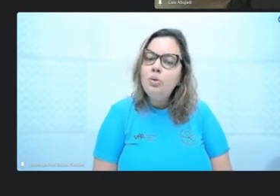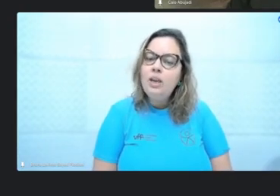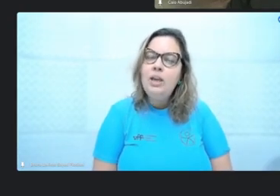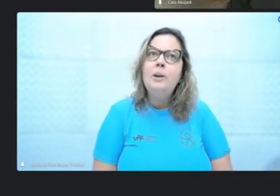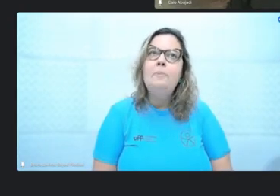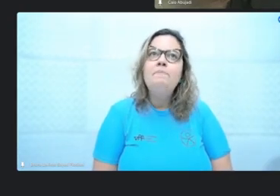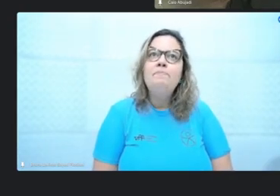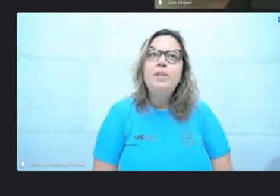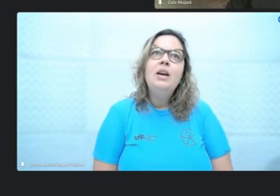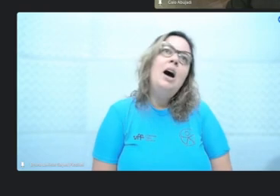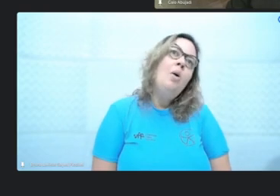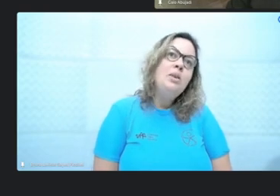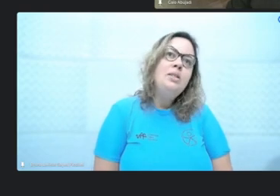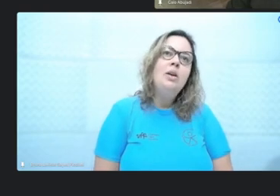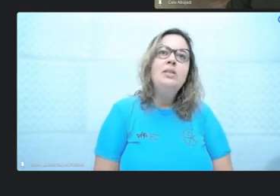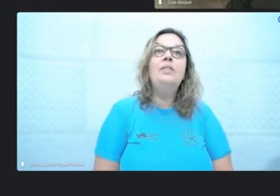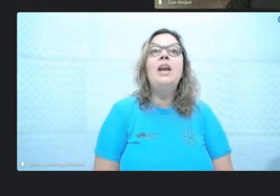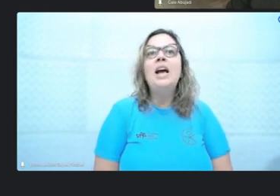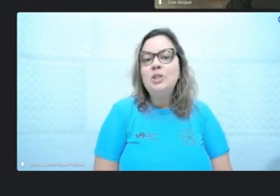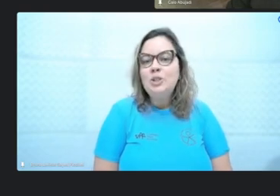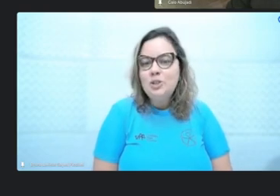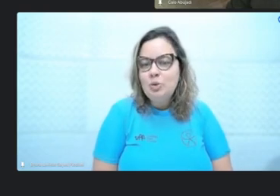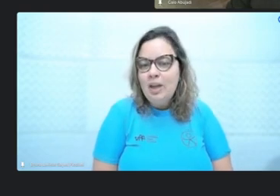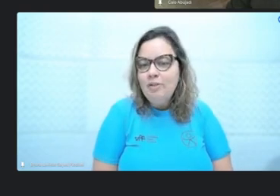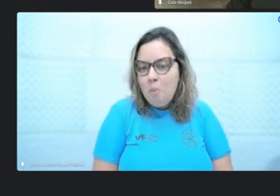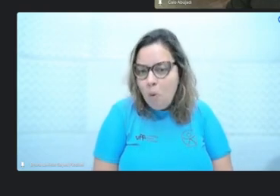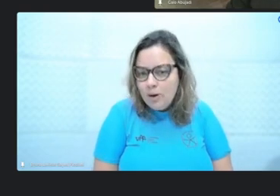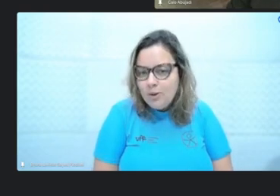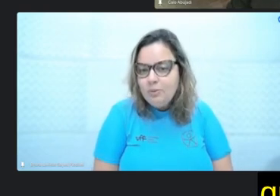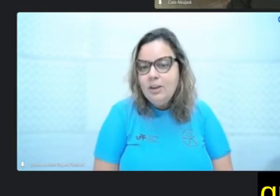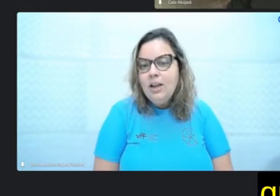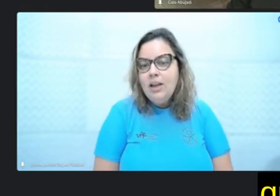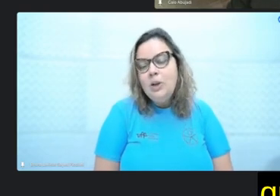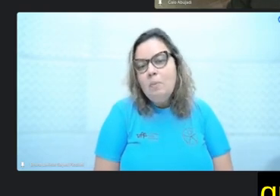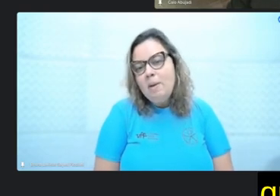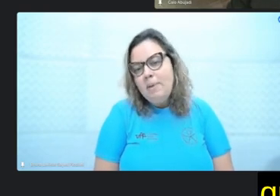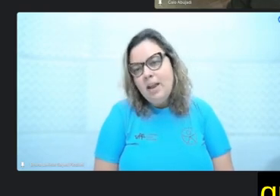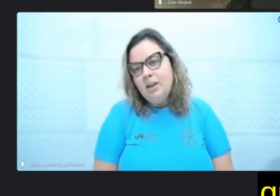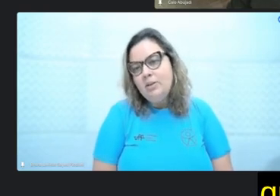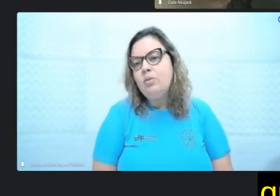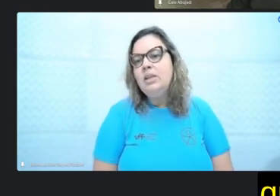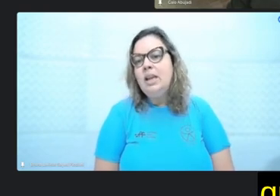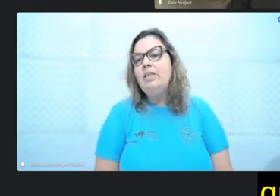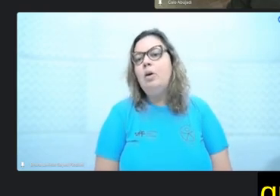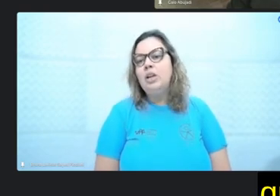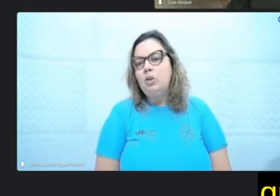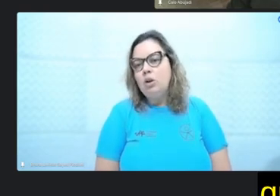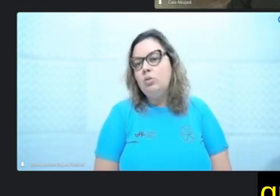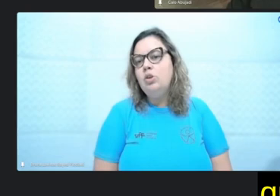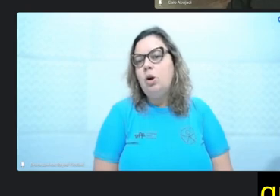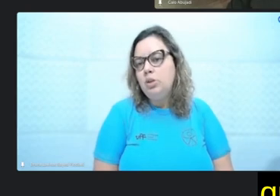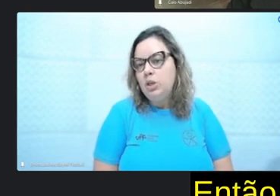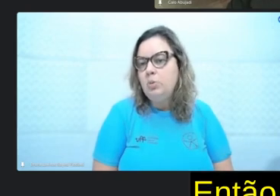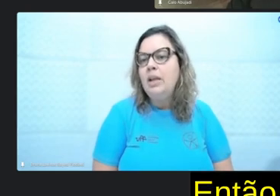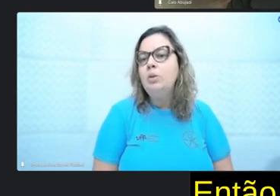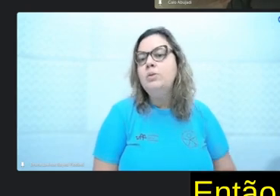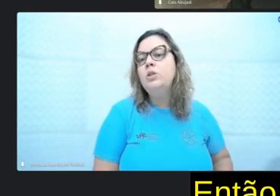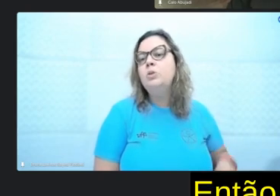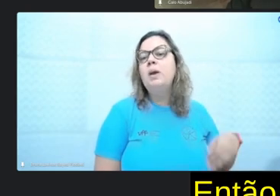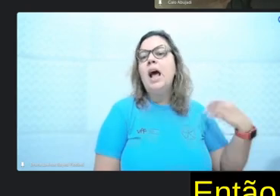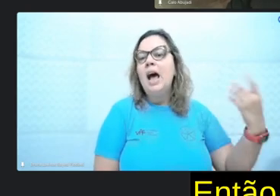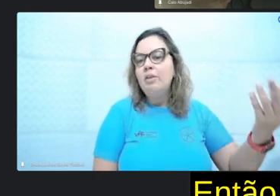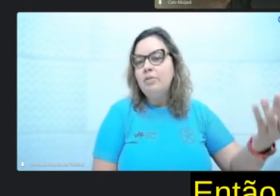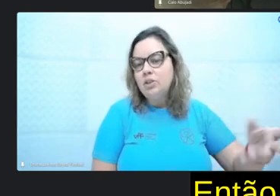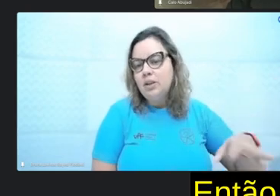um ponto que alguns anos atrás a gente escutava muito, que no bebê não se conseguia dar o diagnóstico de autismo, né? Então